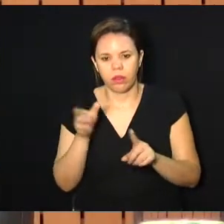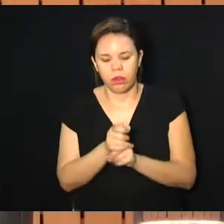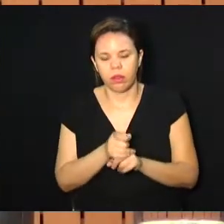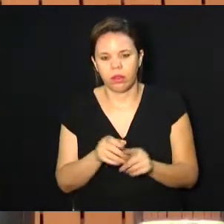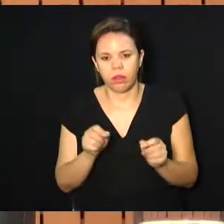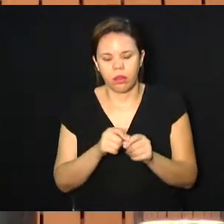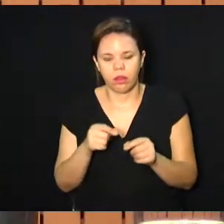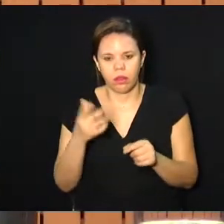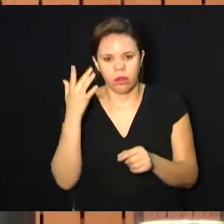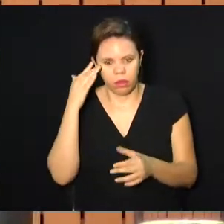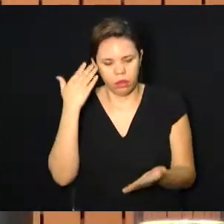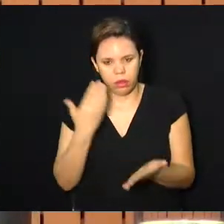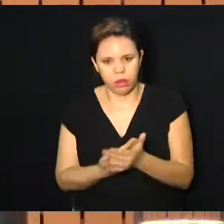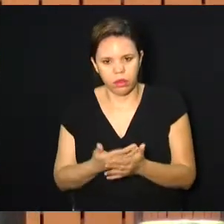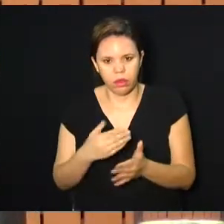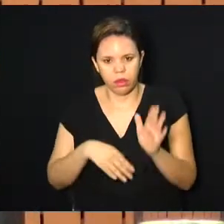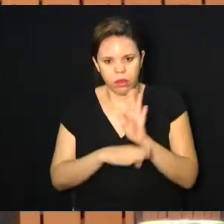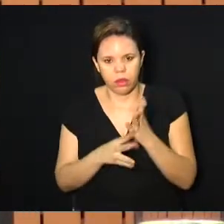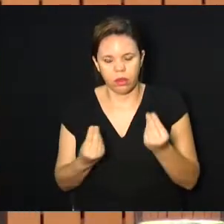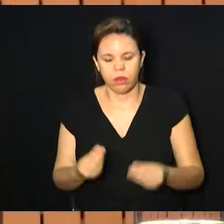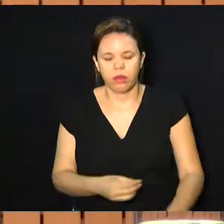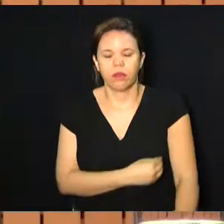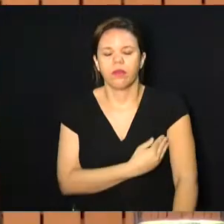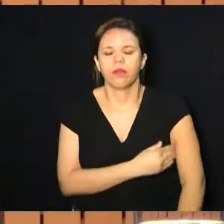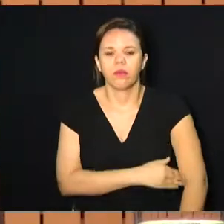caminhos que eu acredito que vai nos ajudar muito.